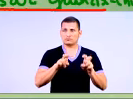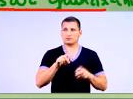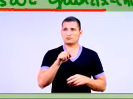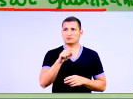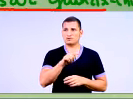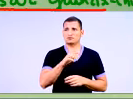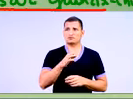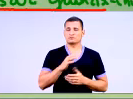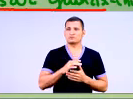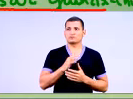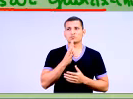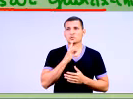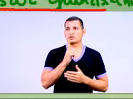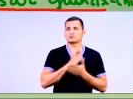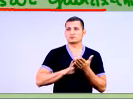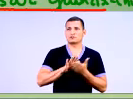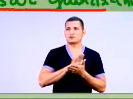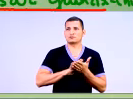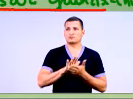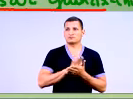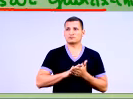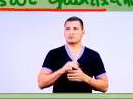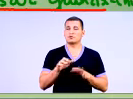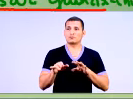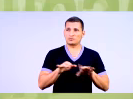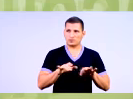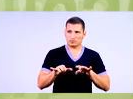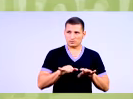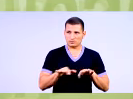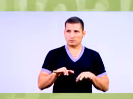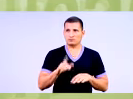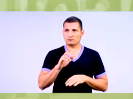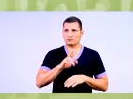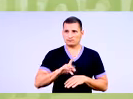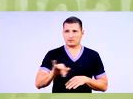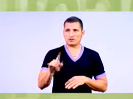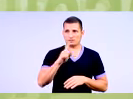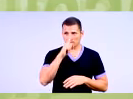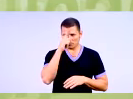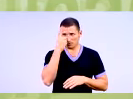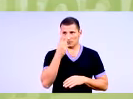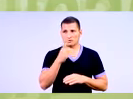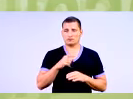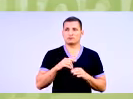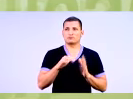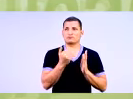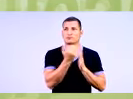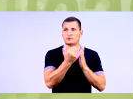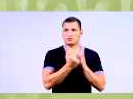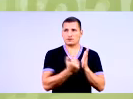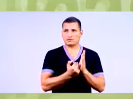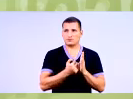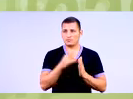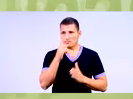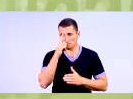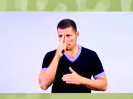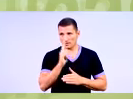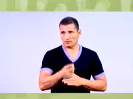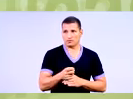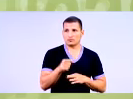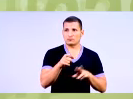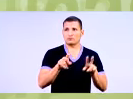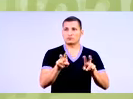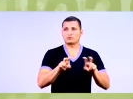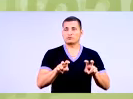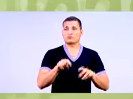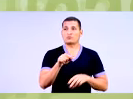não conhece de nada, não sabe de nada. É o programador que vai criar o programa e mandar as instruções ao computador. O computador